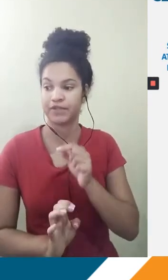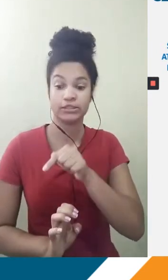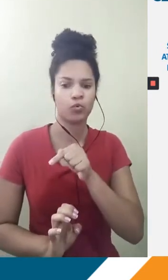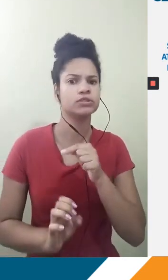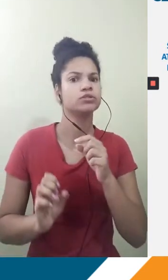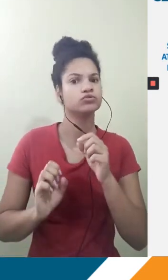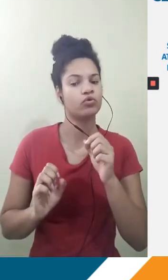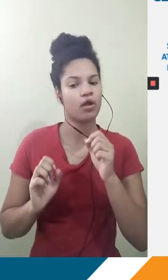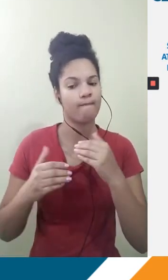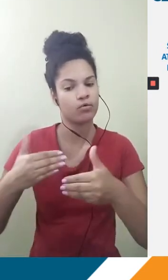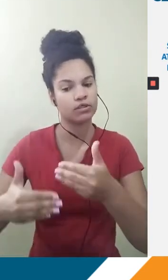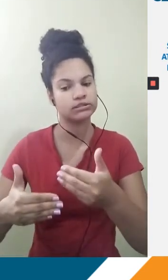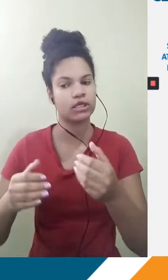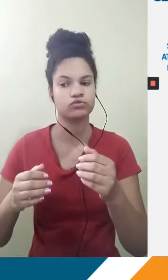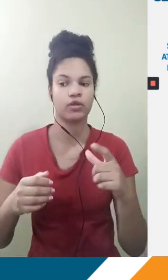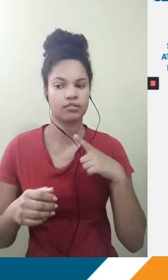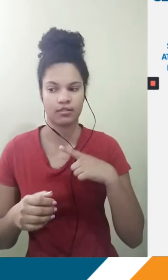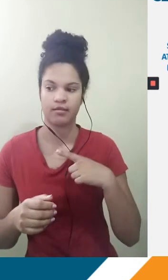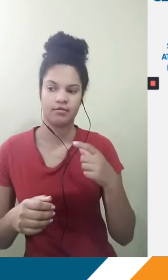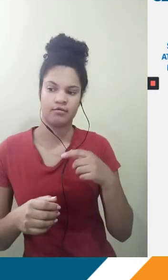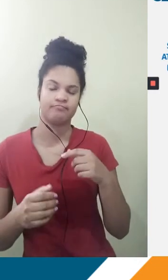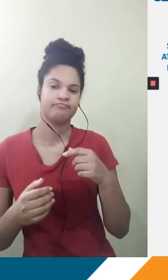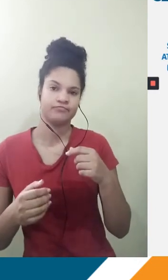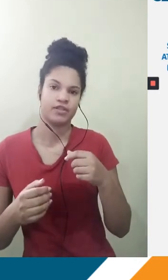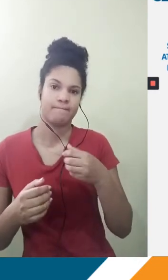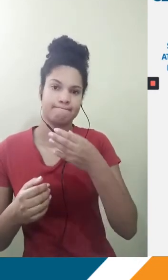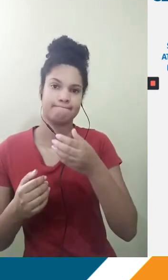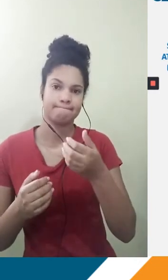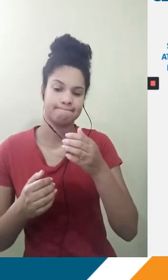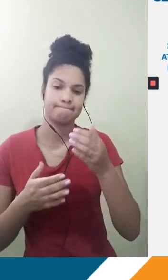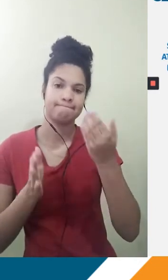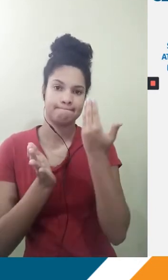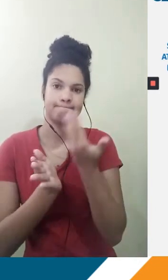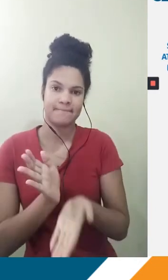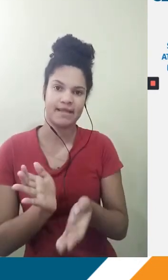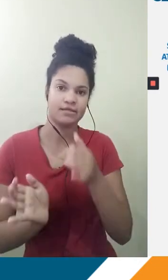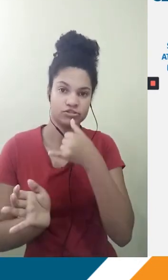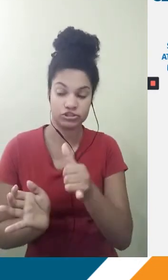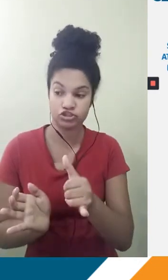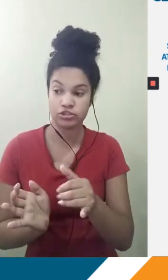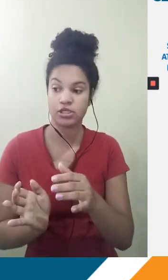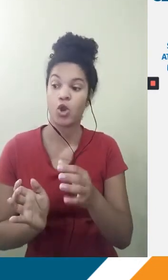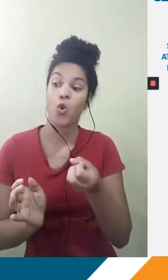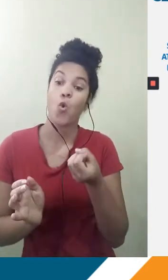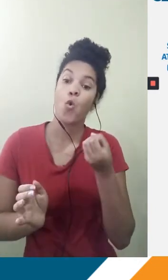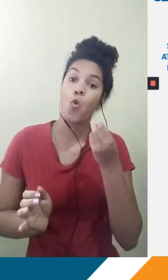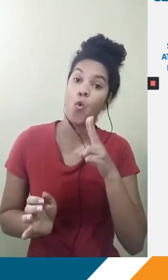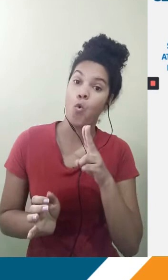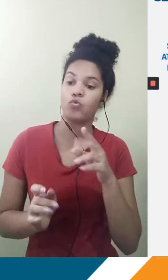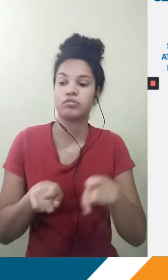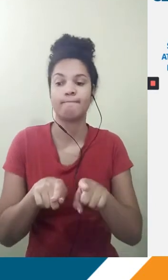de energia na forma de ATP ou sem haver o consumo de ATP, chamado, então, neste caso,